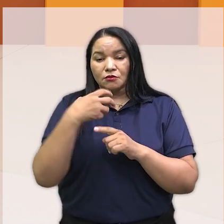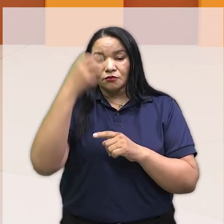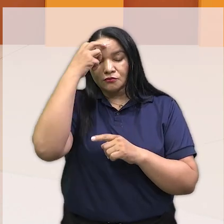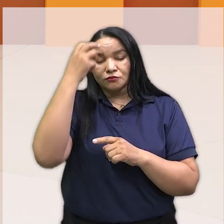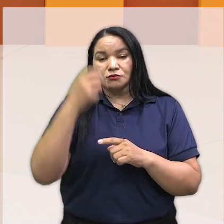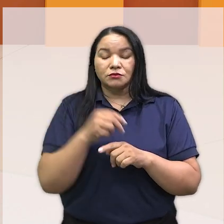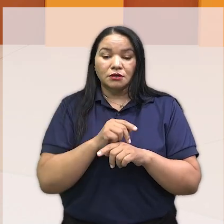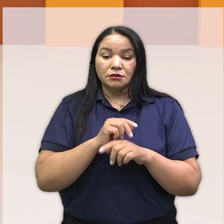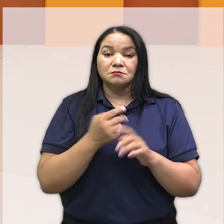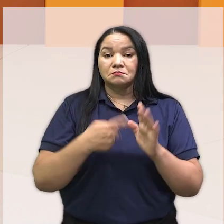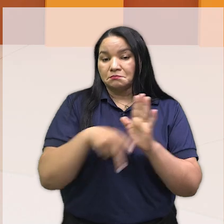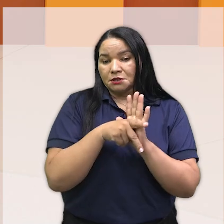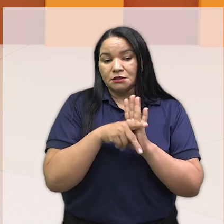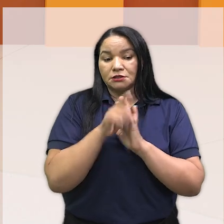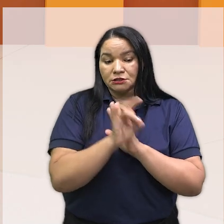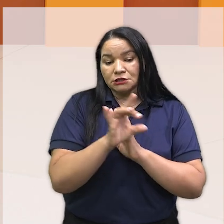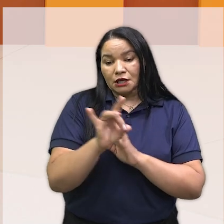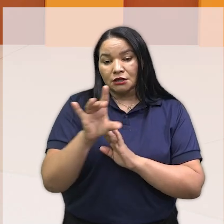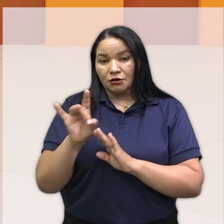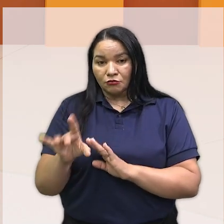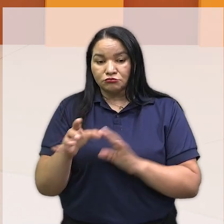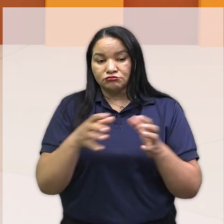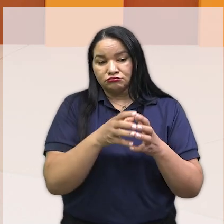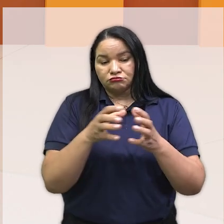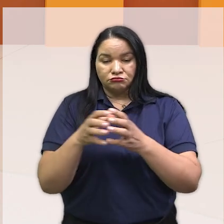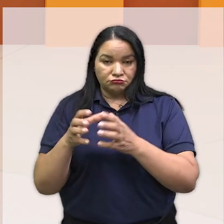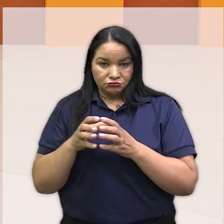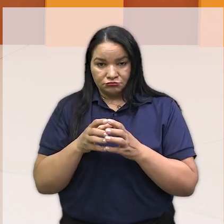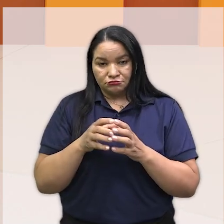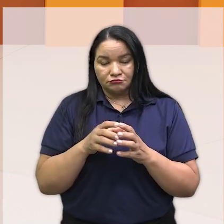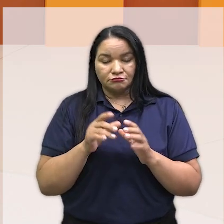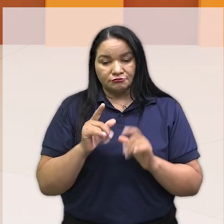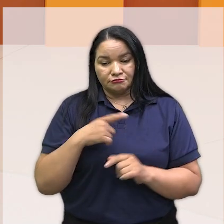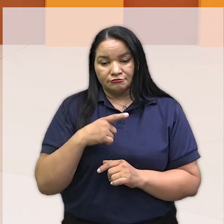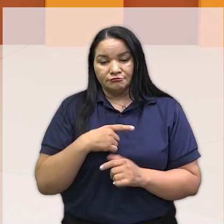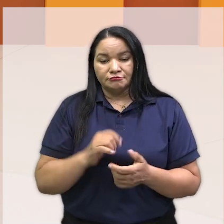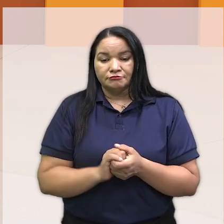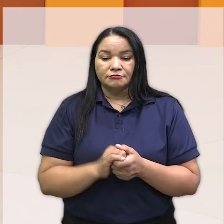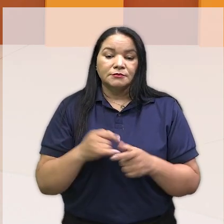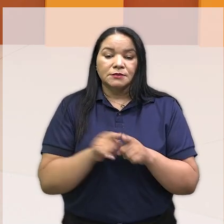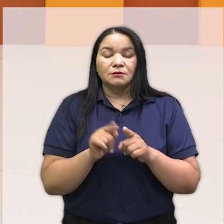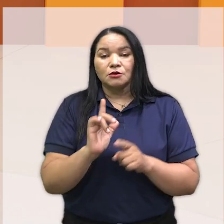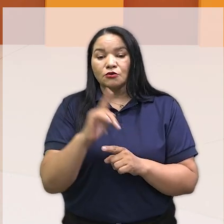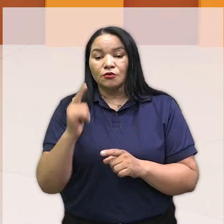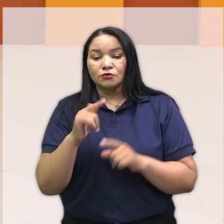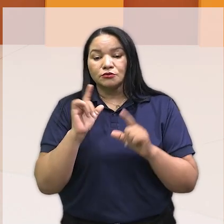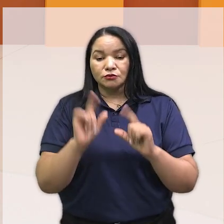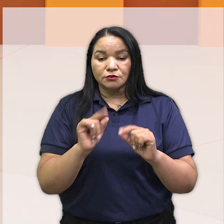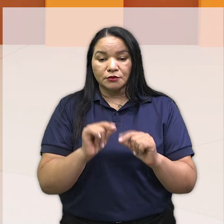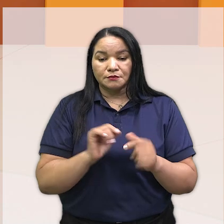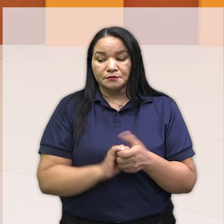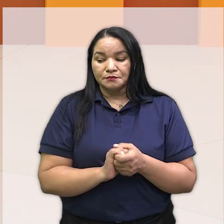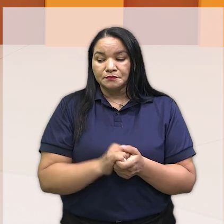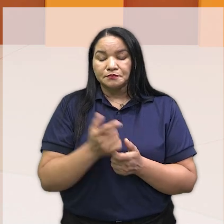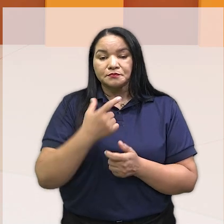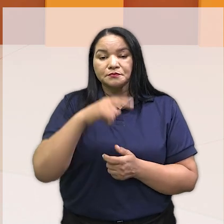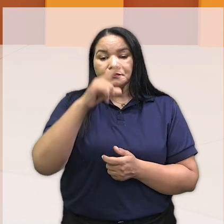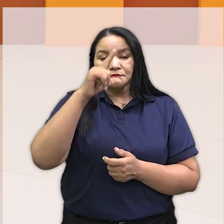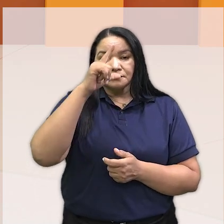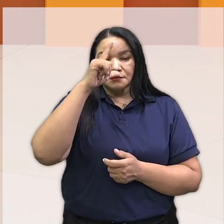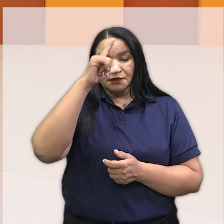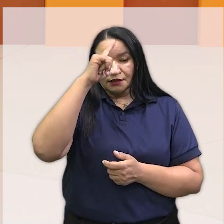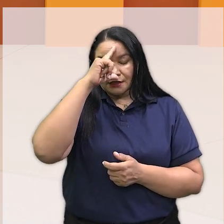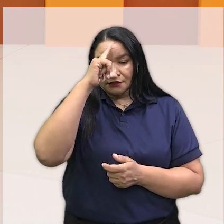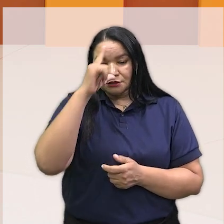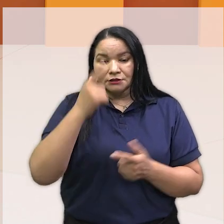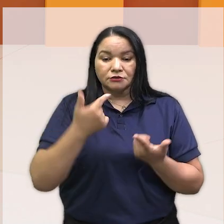culturais únicas. Cada um vai ter seu modo de vida ali. Além dos eslavos, também teremos os latinos. Isso tudo ligado,